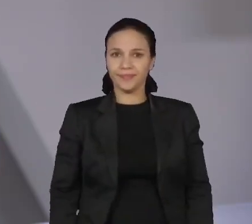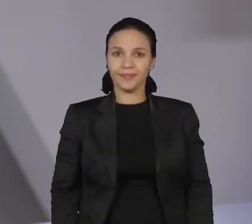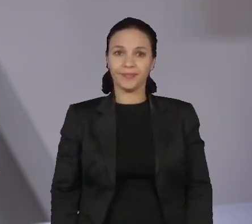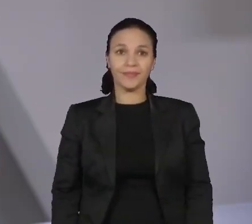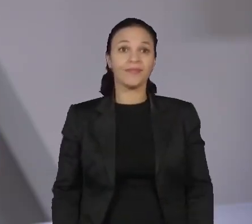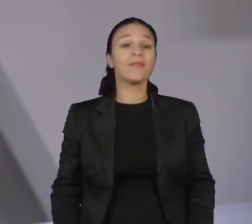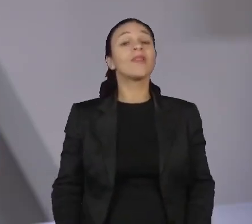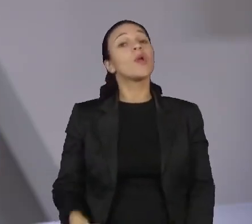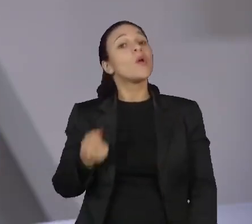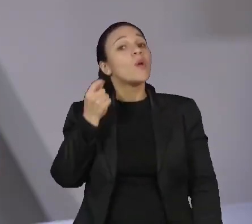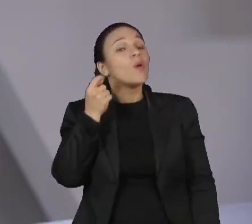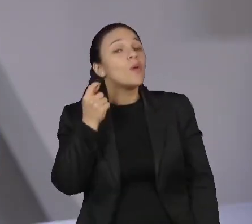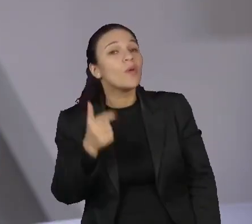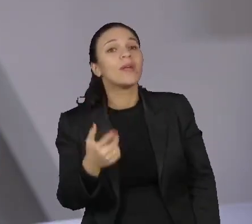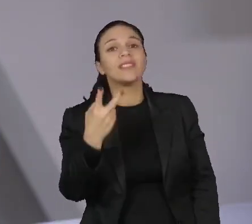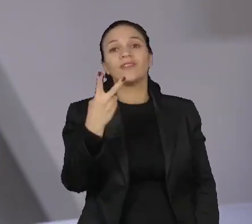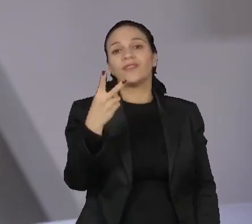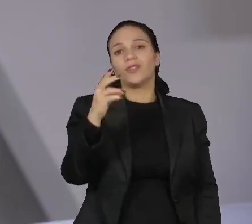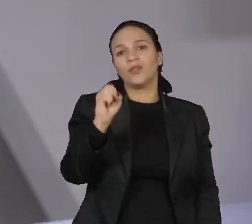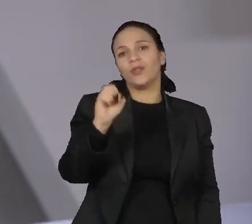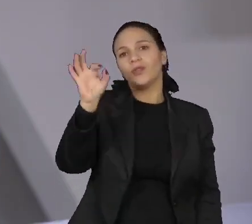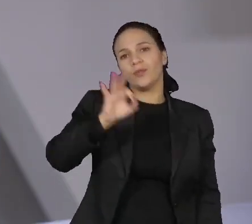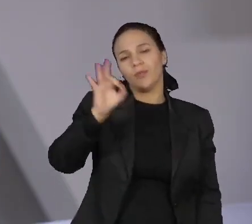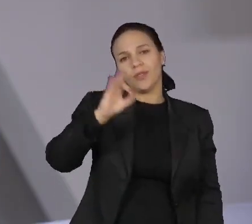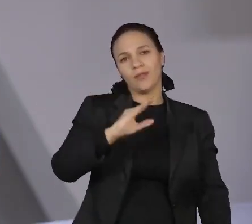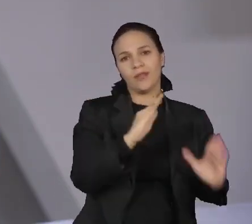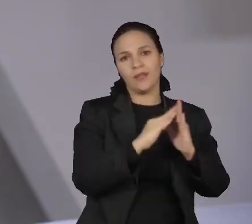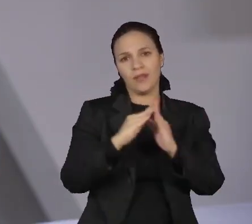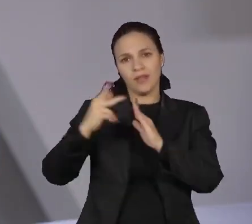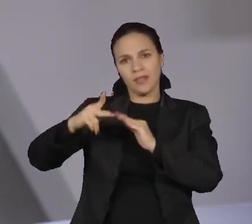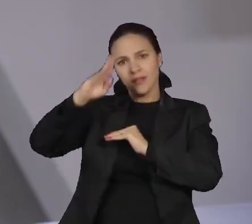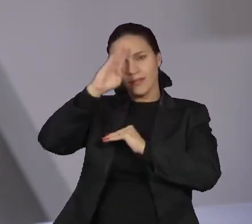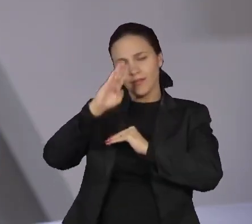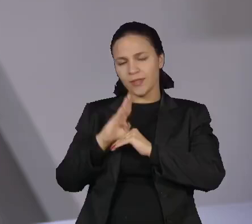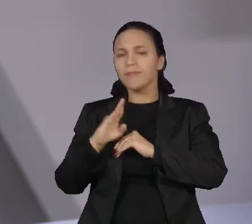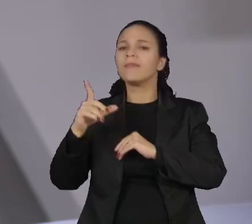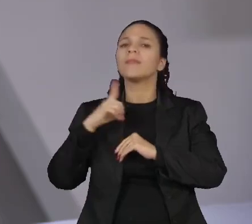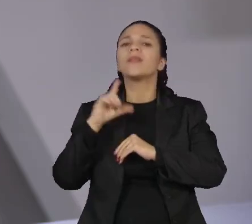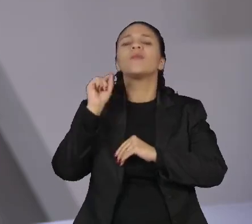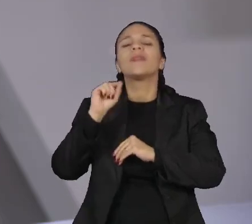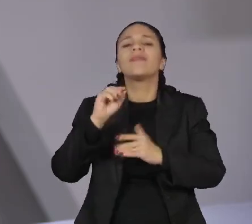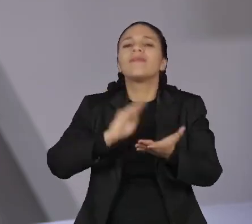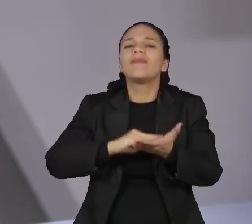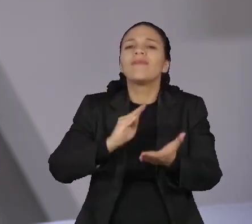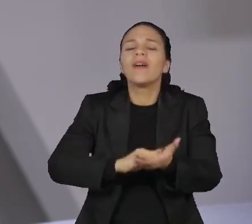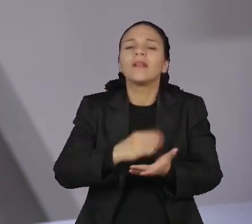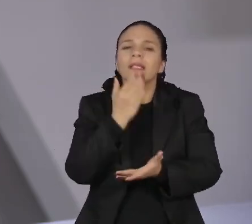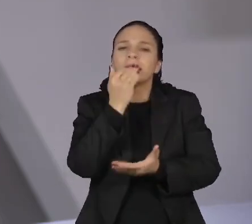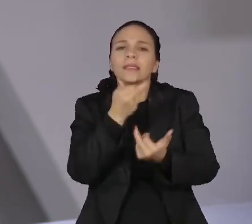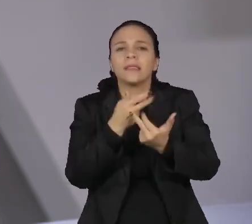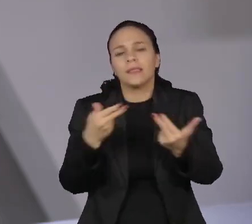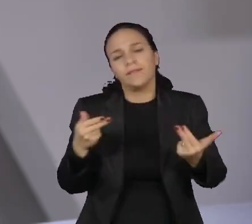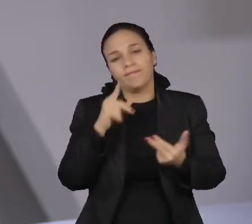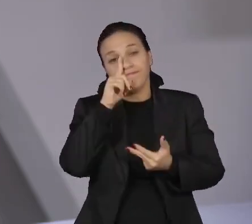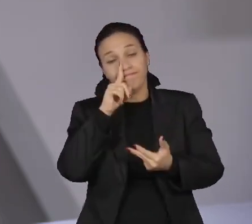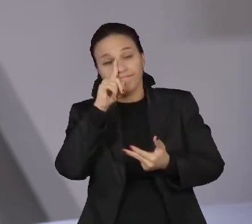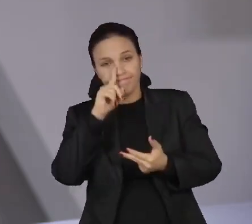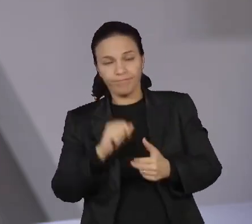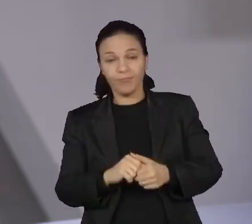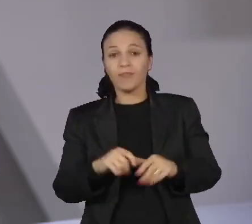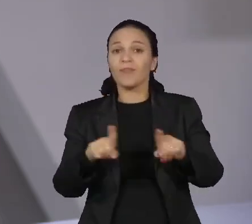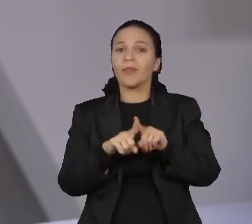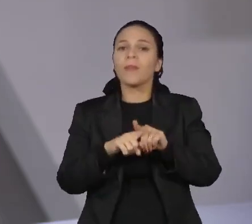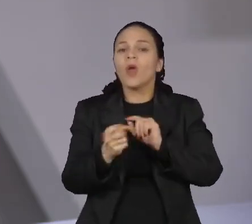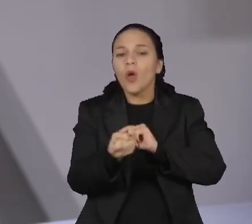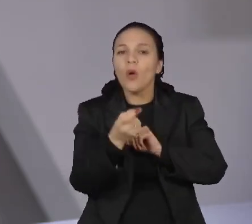Quase 28% dos lares brasileiros sofrem com alguma forma de insegurança alimentar. Aliar a quantidade adequada